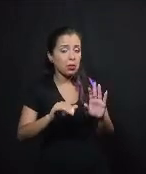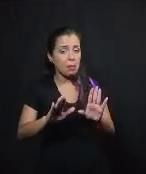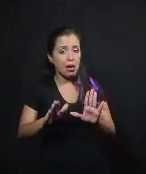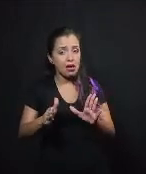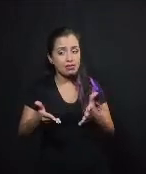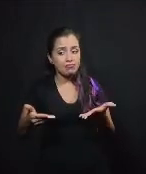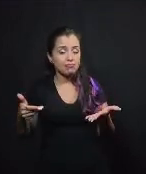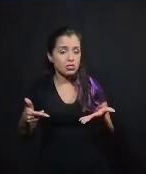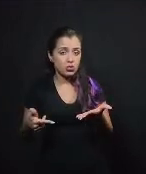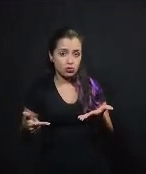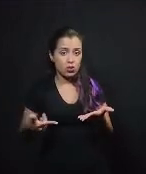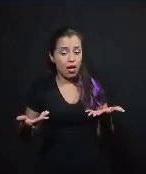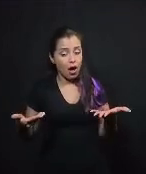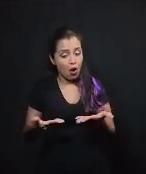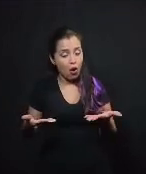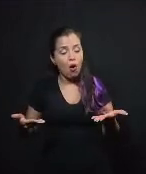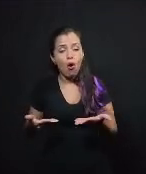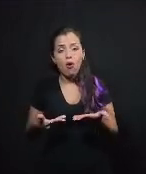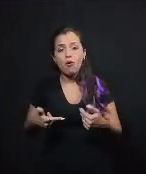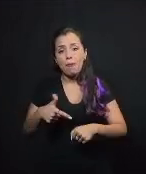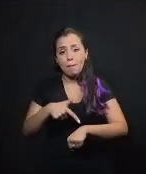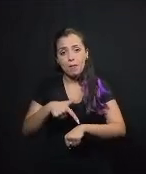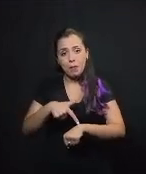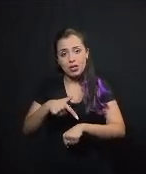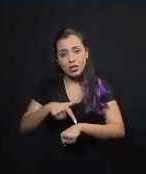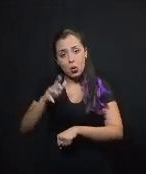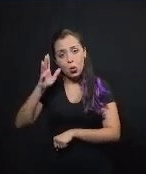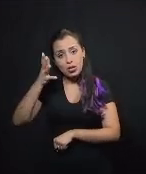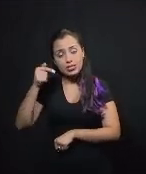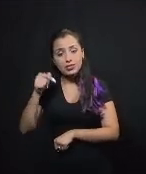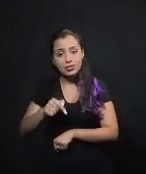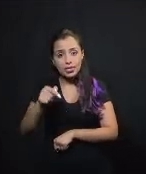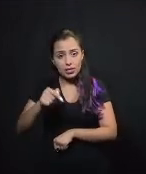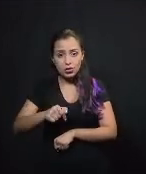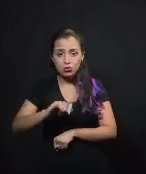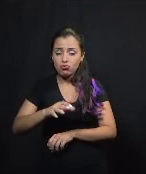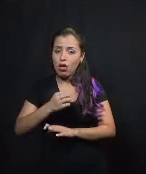que o momento de acontecer uma coisa dessas, acho que passou.